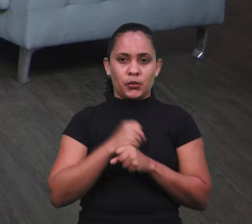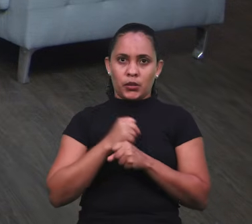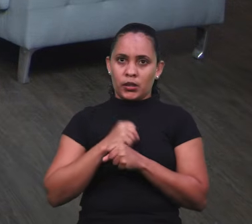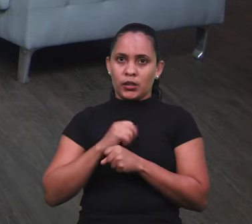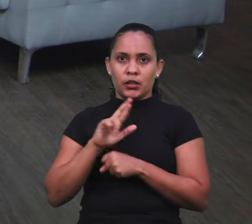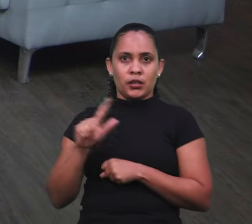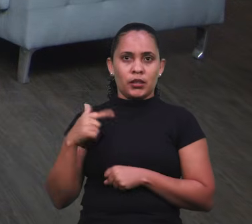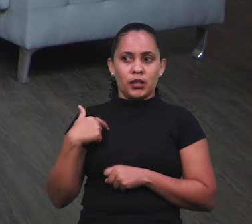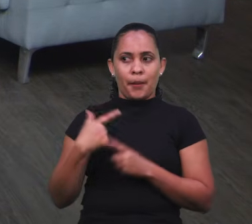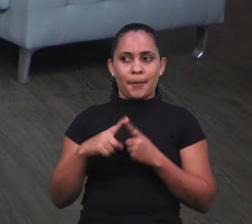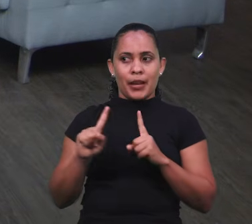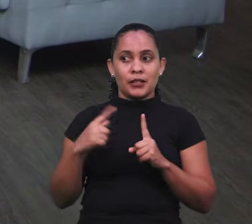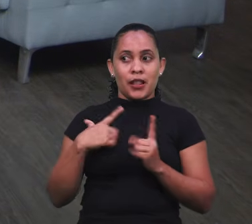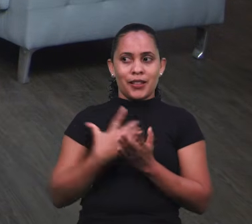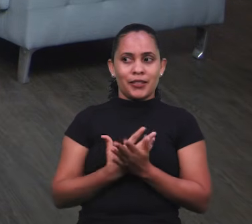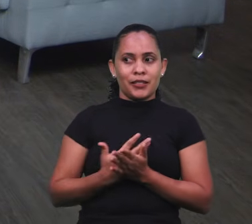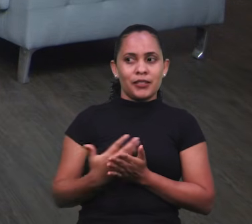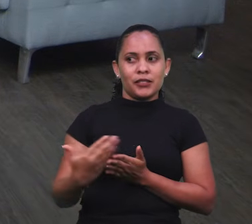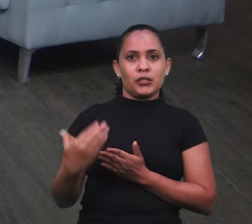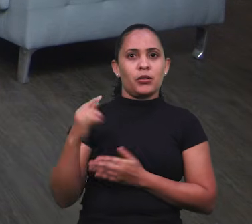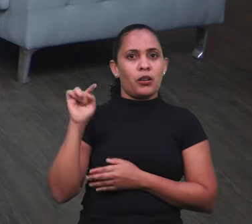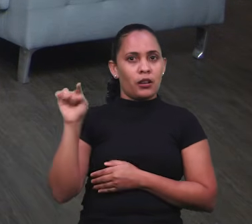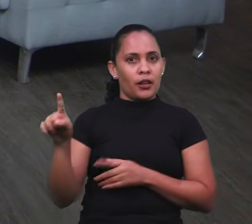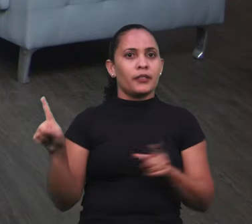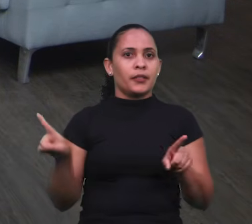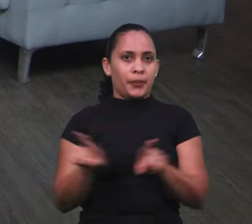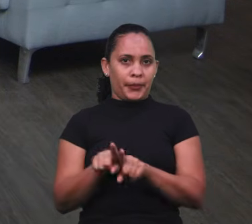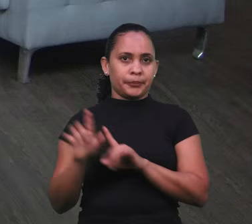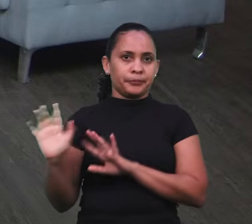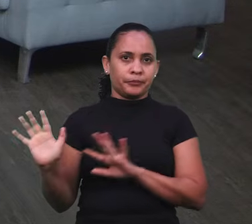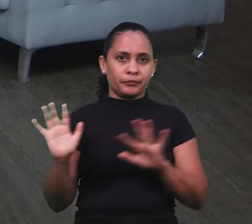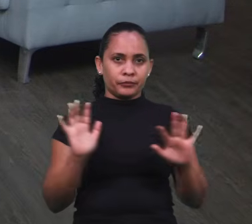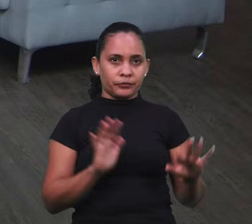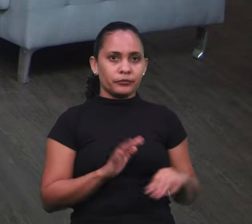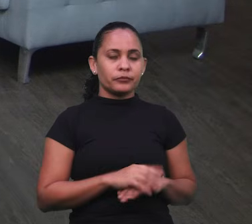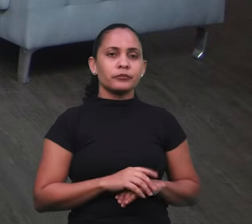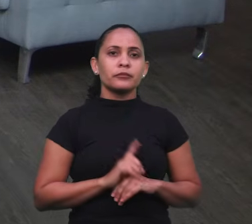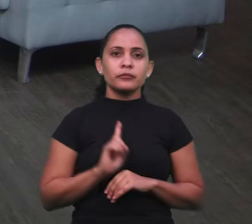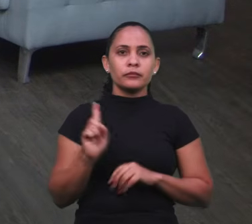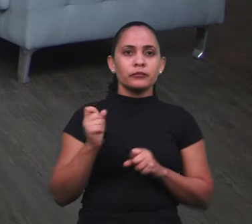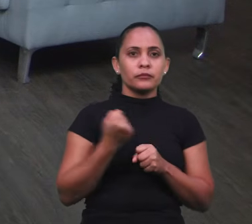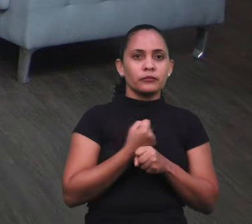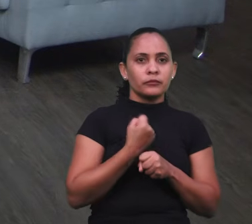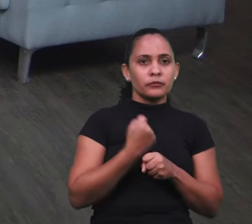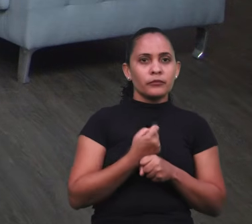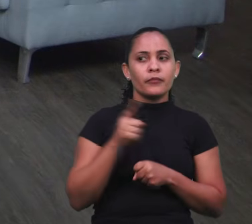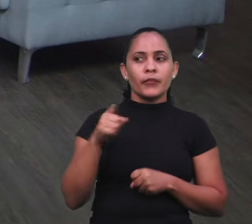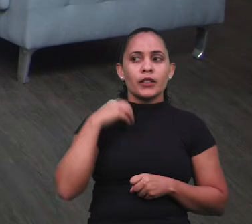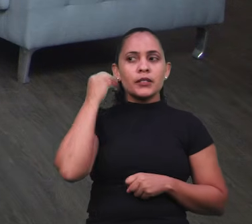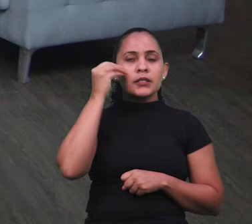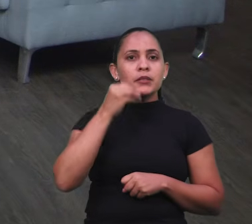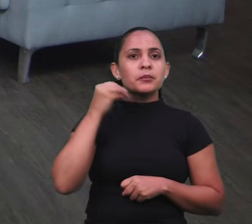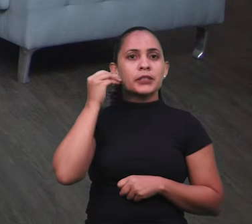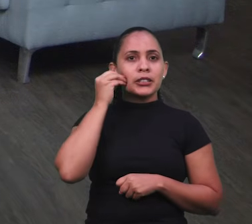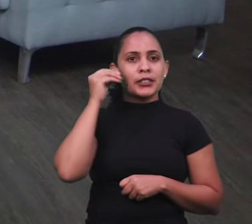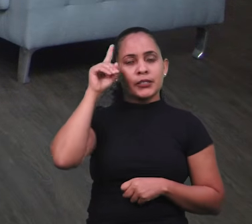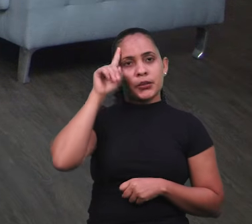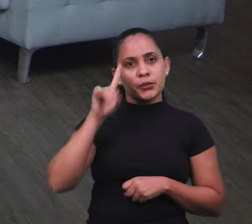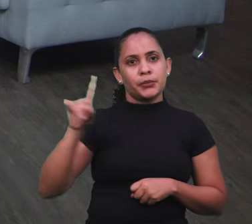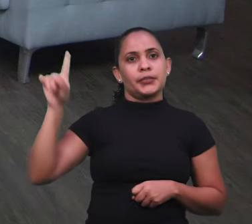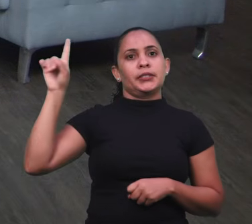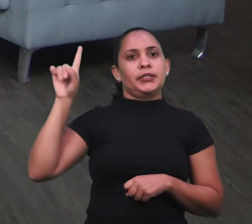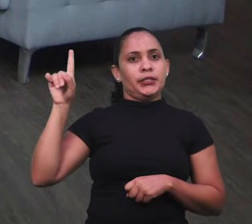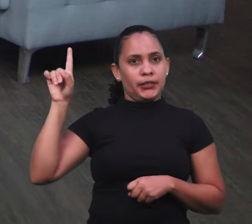de Campo Grande 5 tem 55 anos, mas a irmã, ela iniciou quando começou lá também, não é isso? O início da obra, né? Ela tem